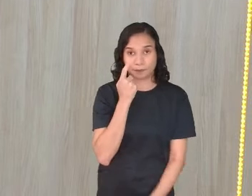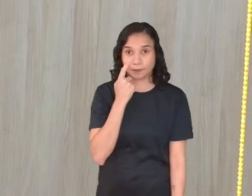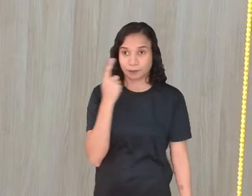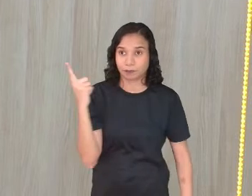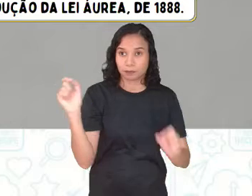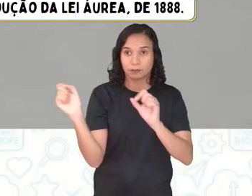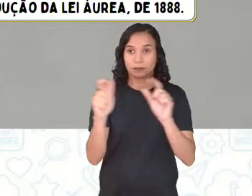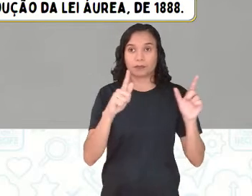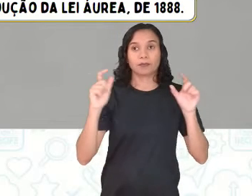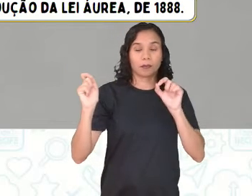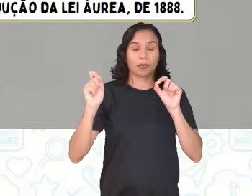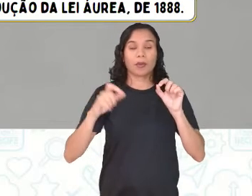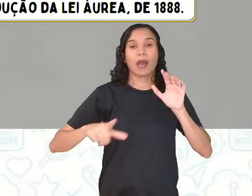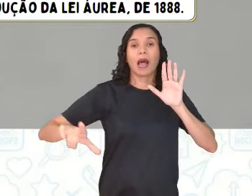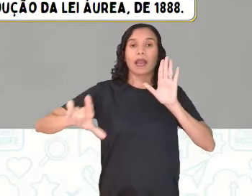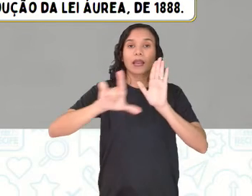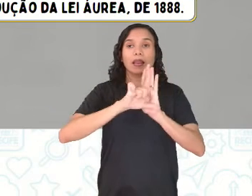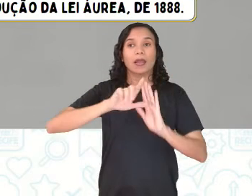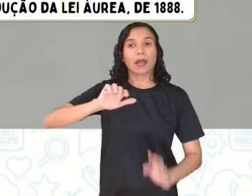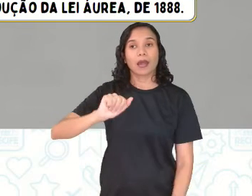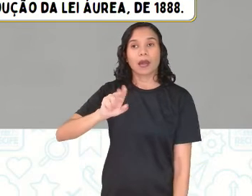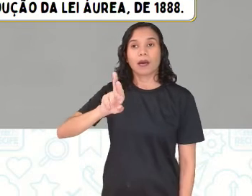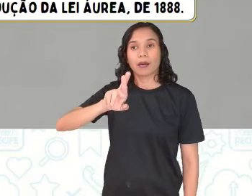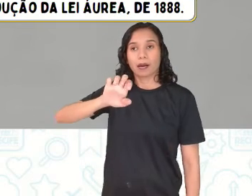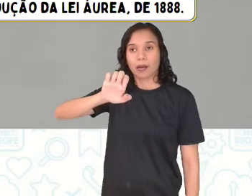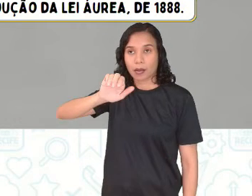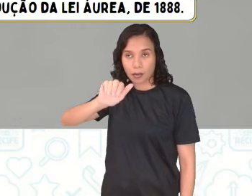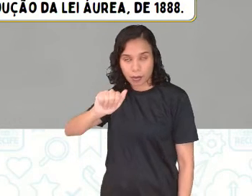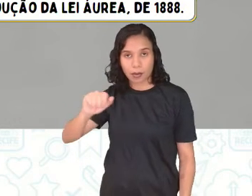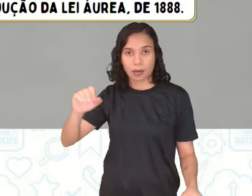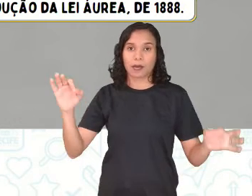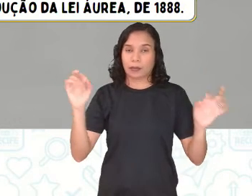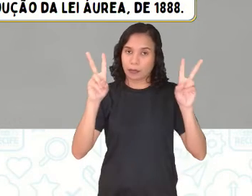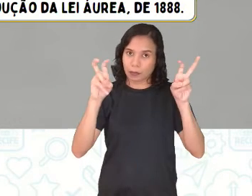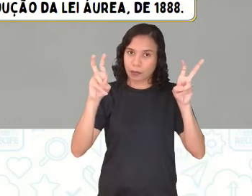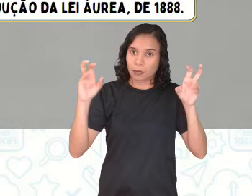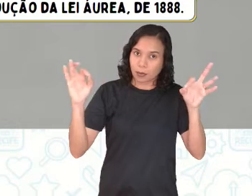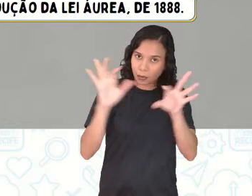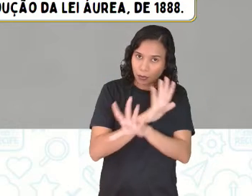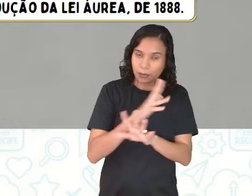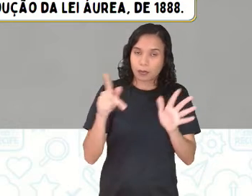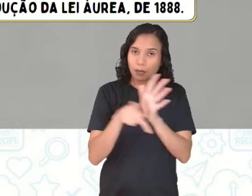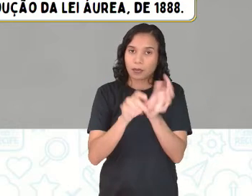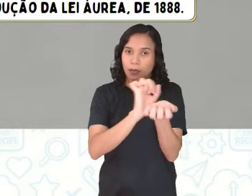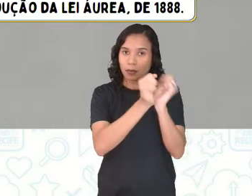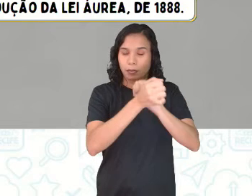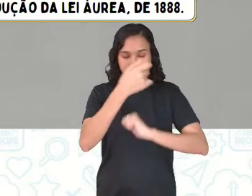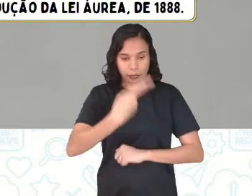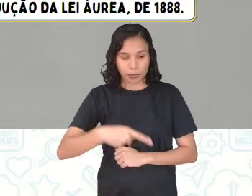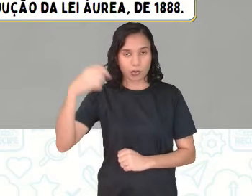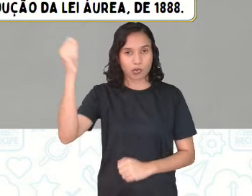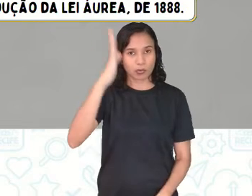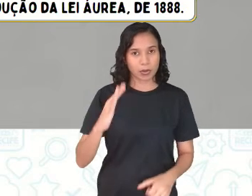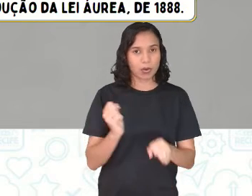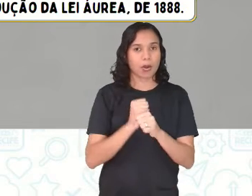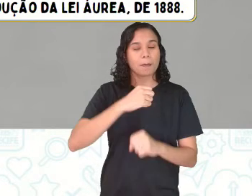né? A Lei Áurea, né, que foi aí que aboliu a escravidão no nosso território brasileiro